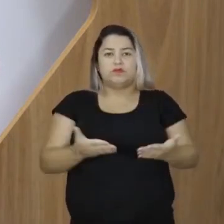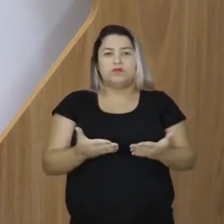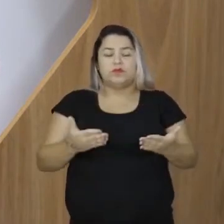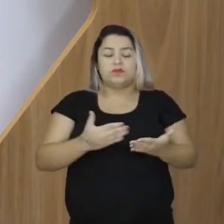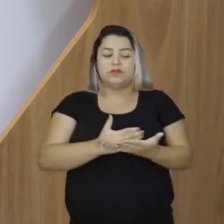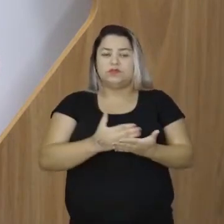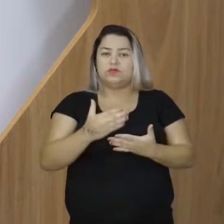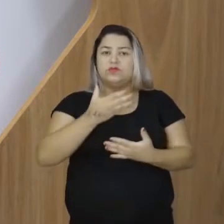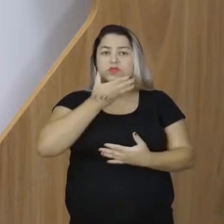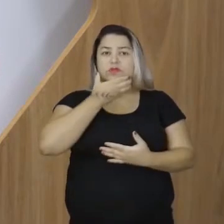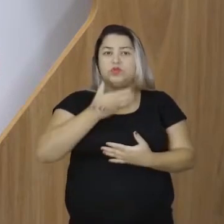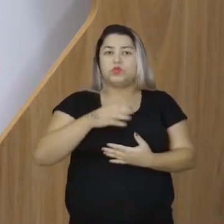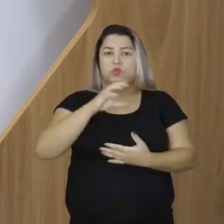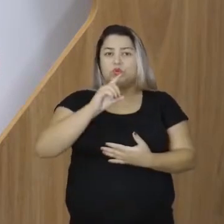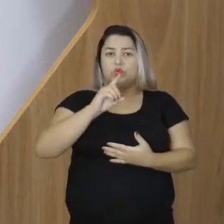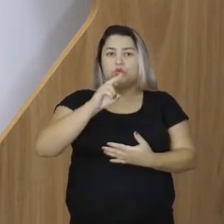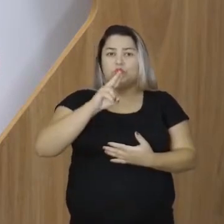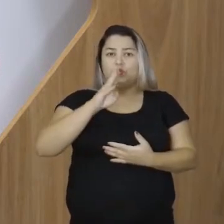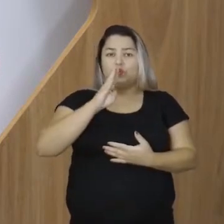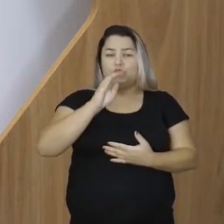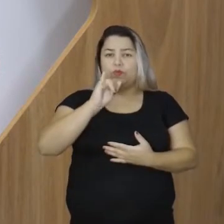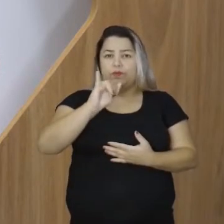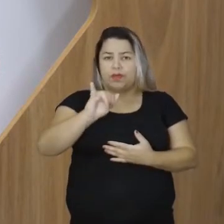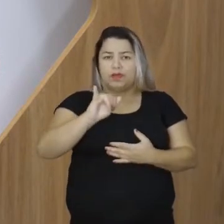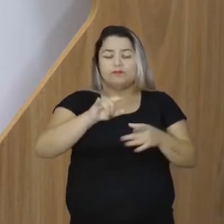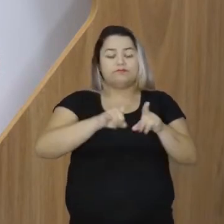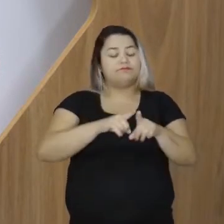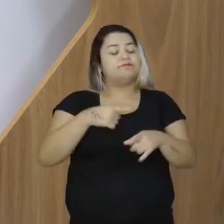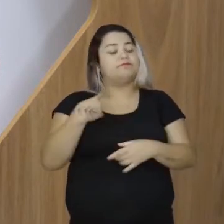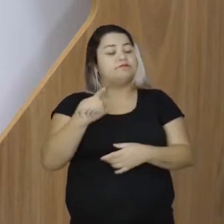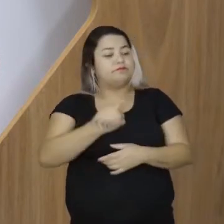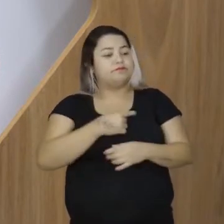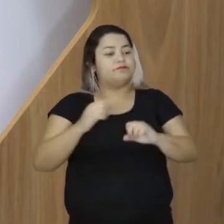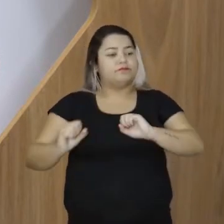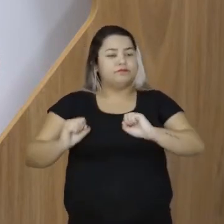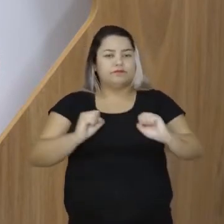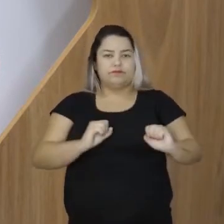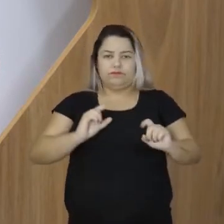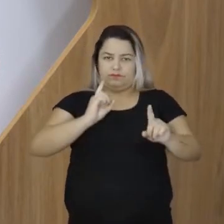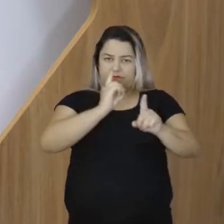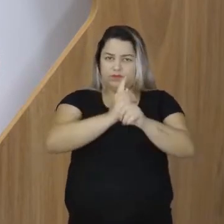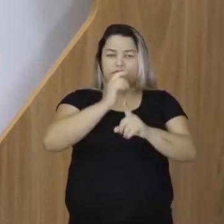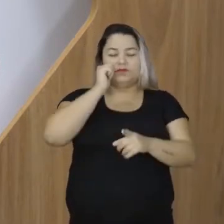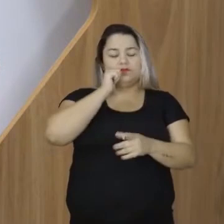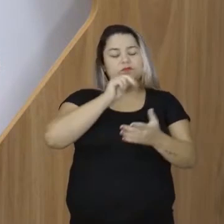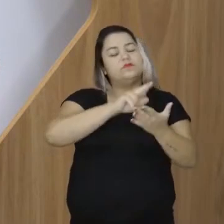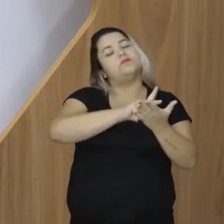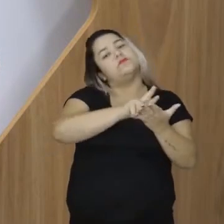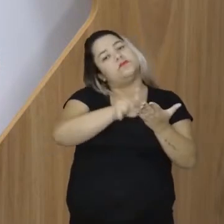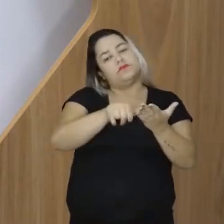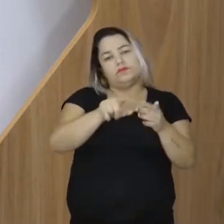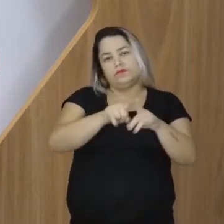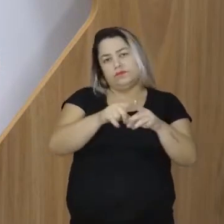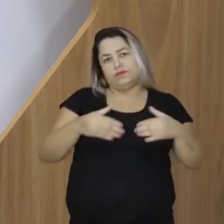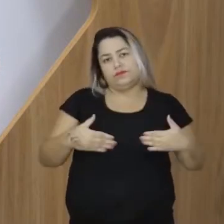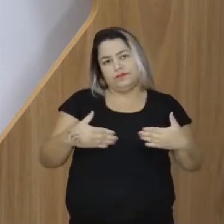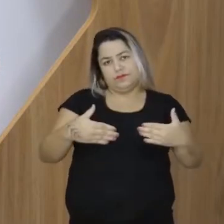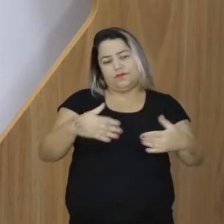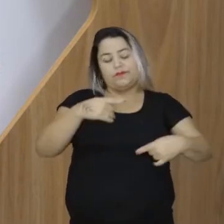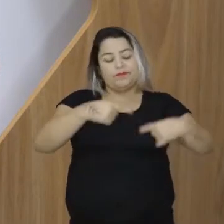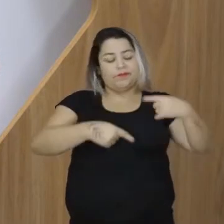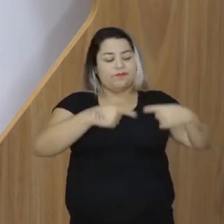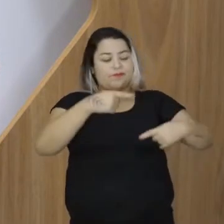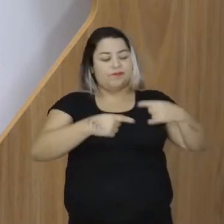dezembro em Dubai, e nós pudemos encontrar com mulheres de vários ministérios que estão debatendo, como